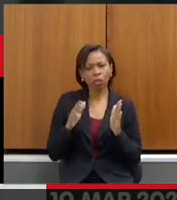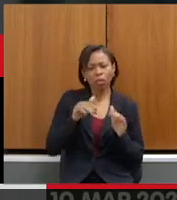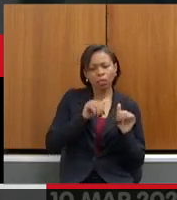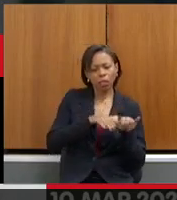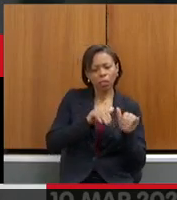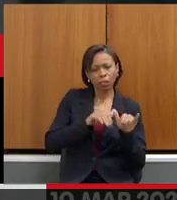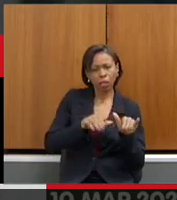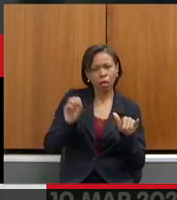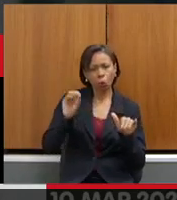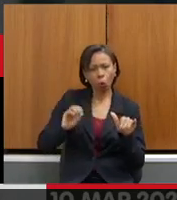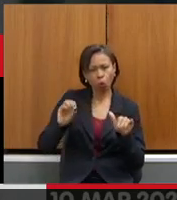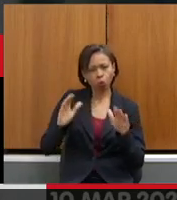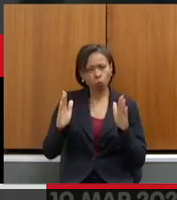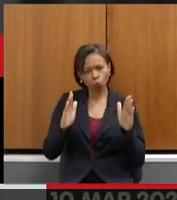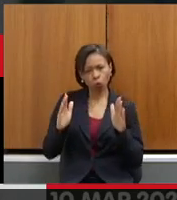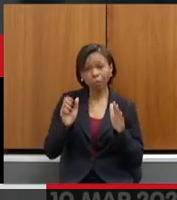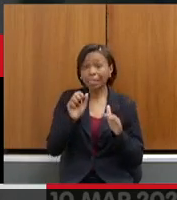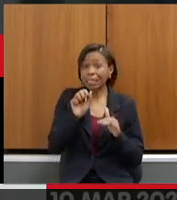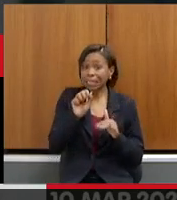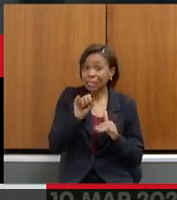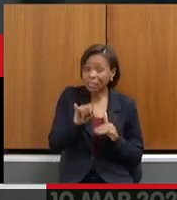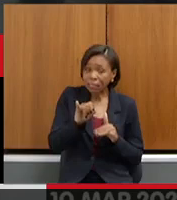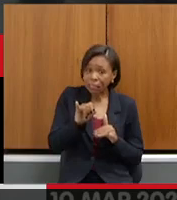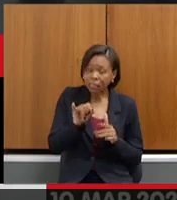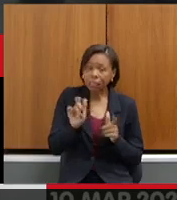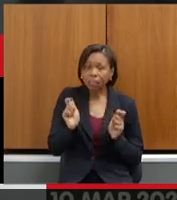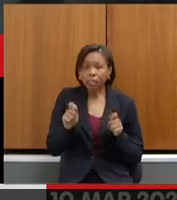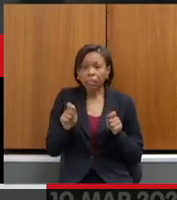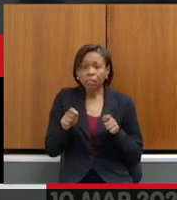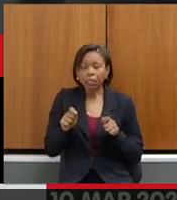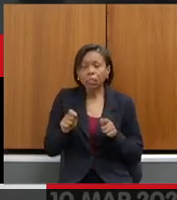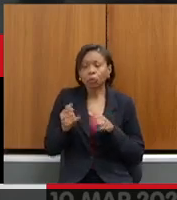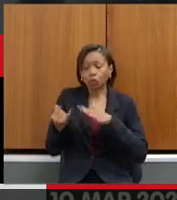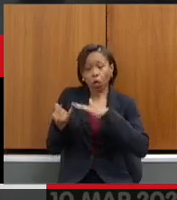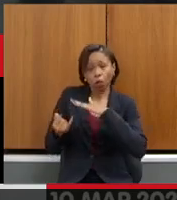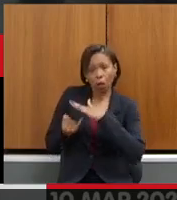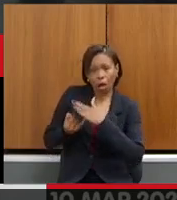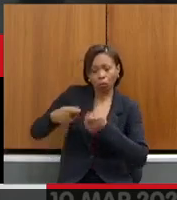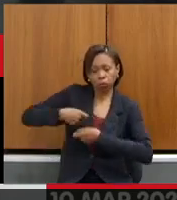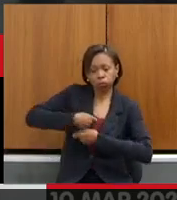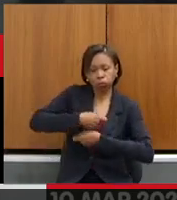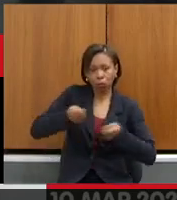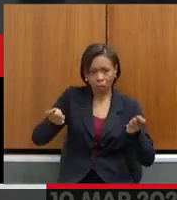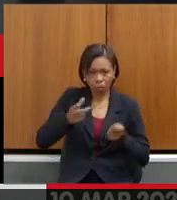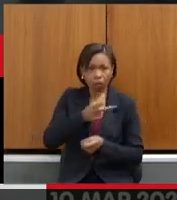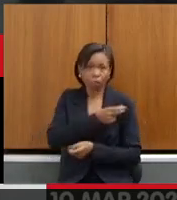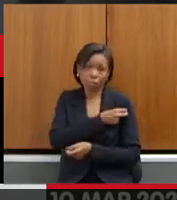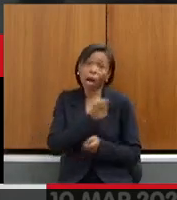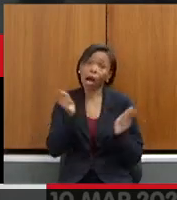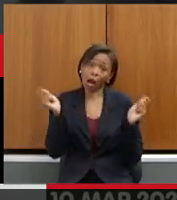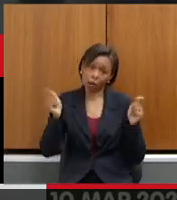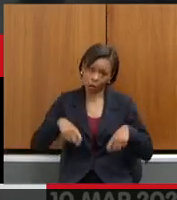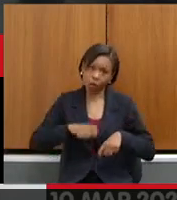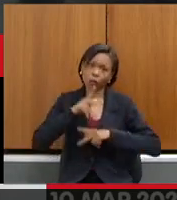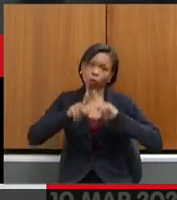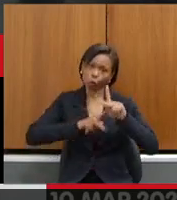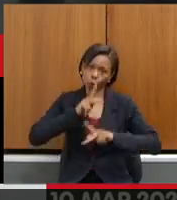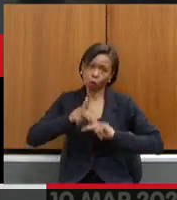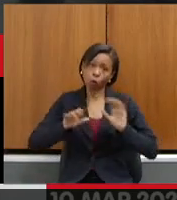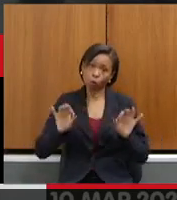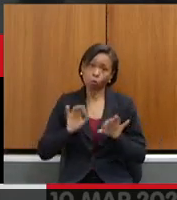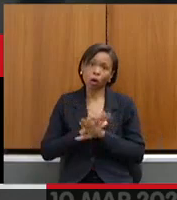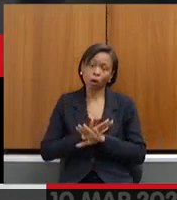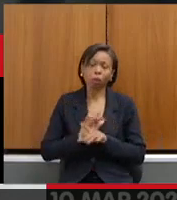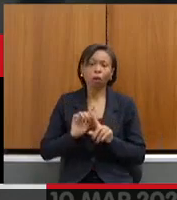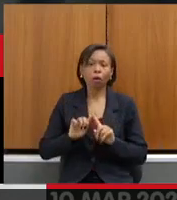se tudo der certo do ponto de vista da do fornecimento das vacinas à população vacinada então assim